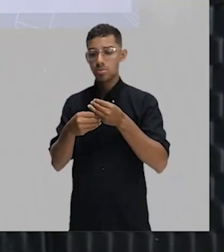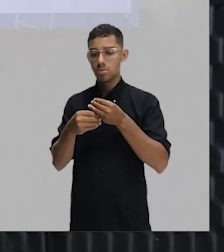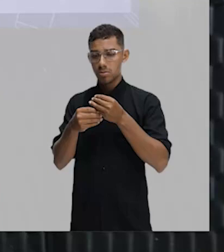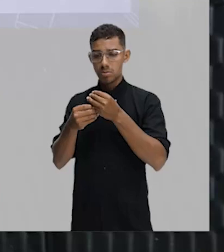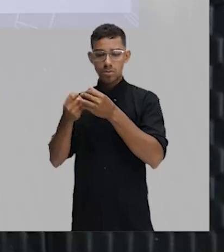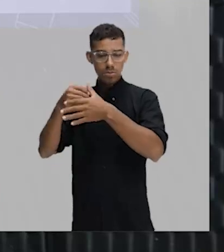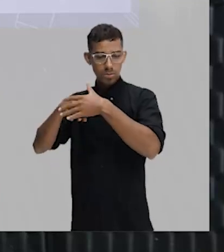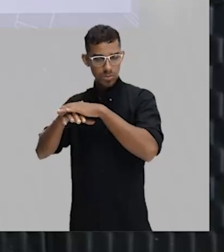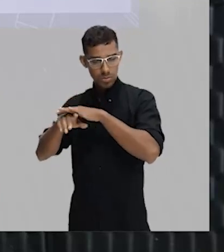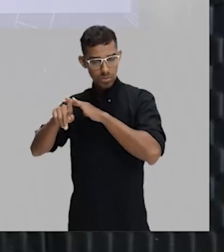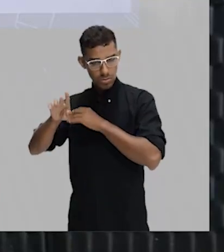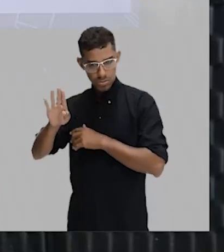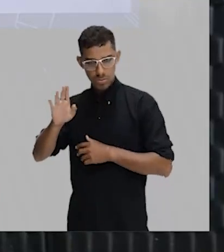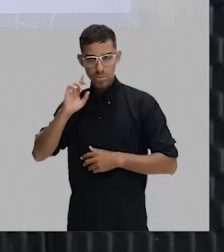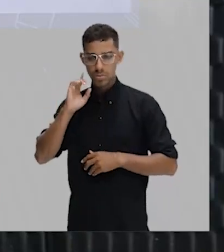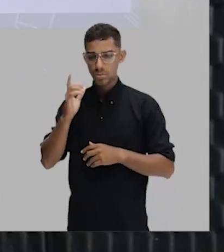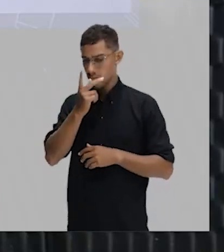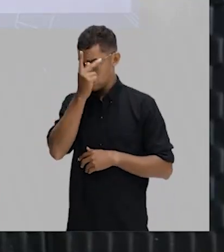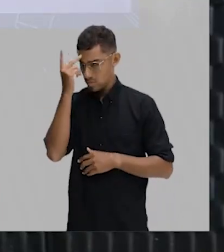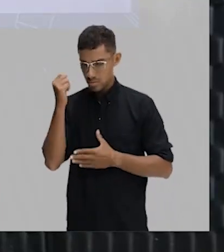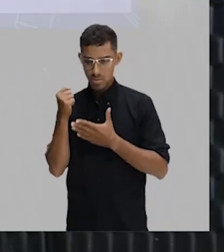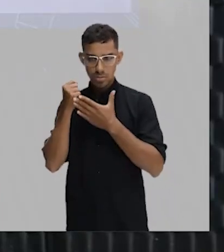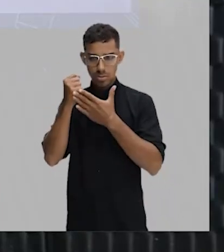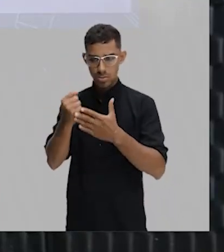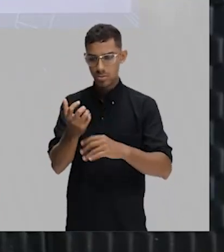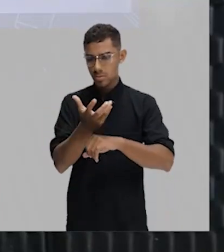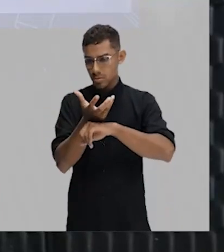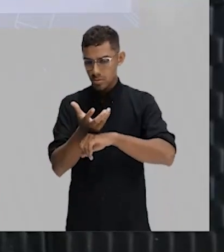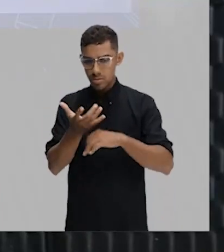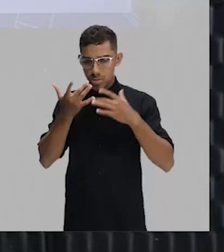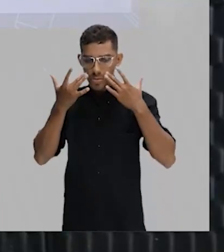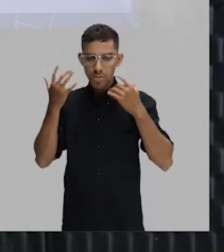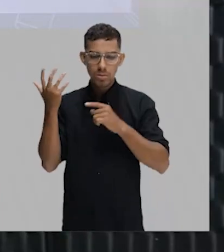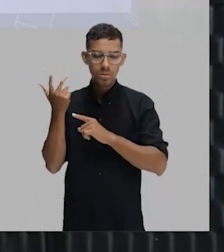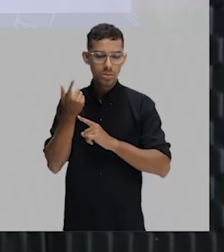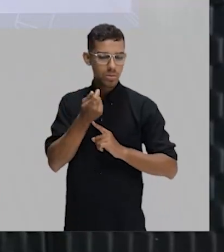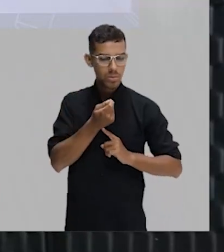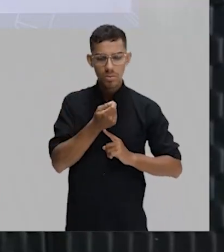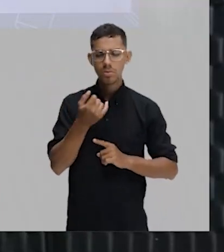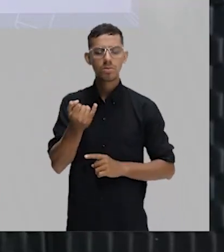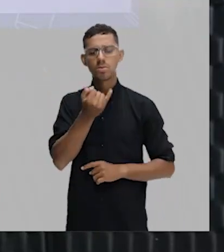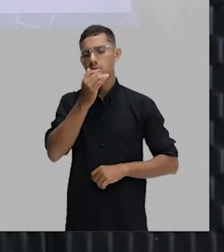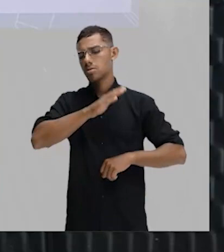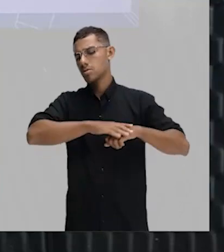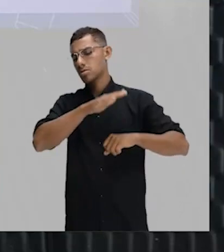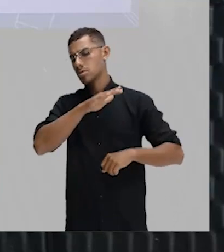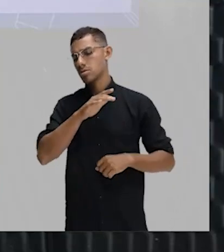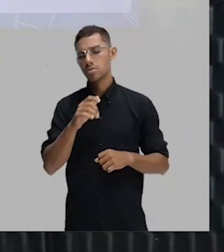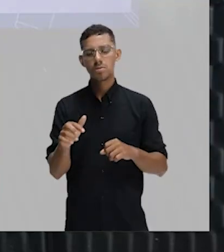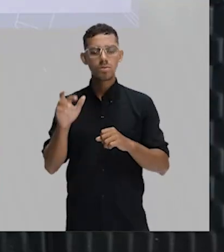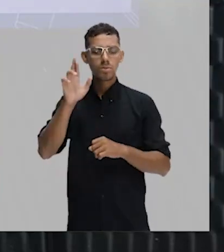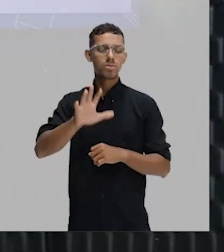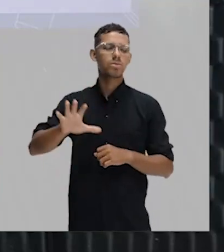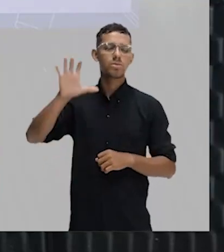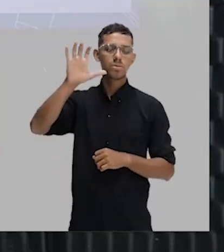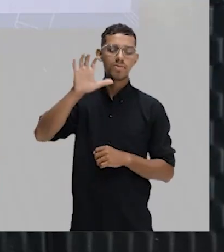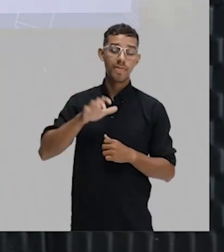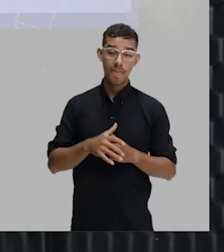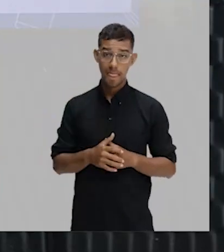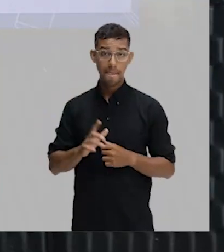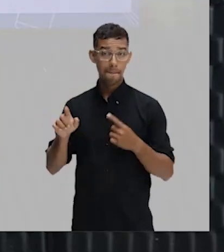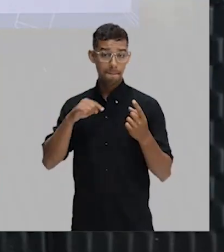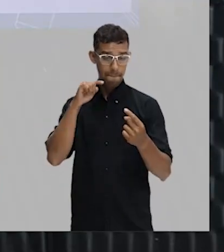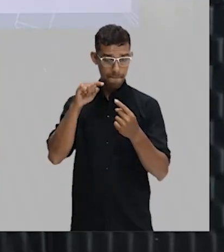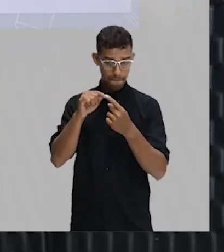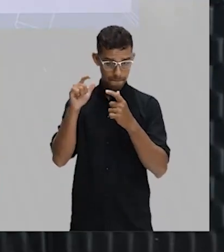a colaboradores de diversas disciplinas artísticas. Esse é considerado o centro mais importante da região dos Emirados Árabes. O